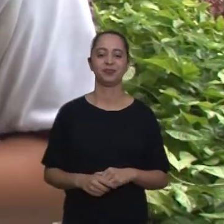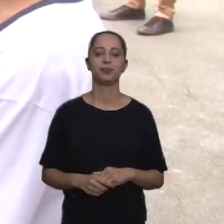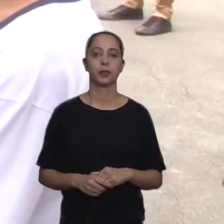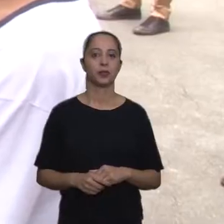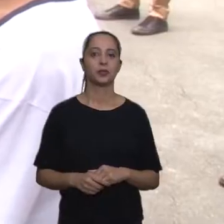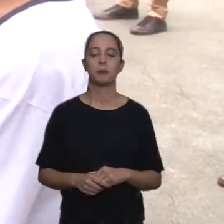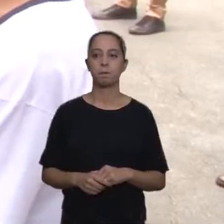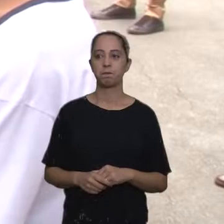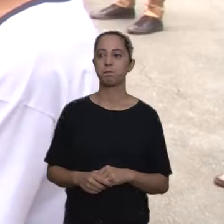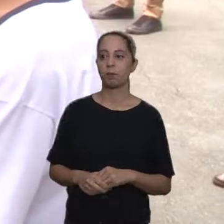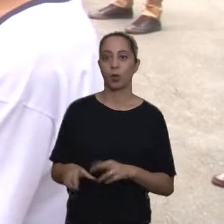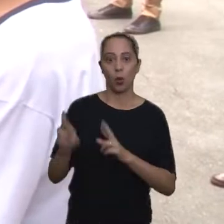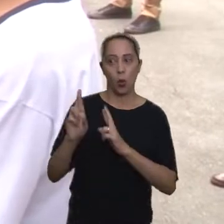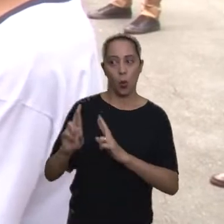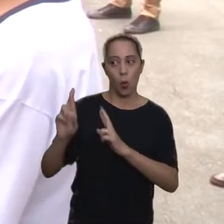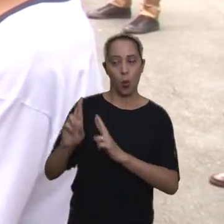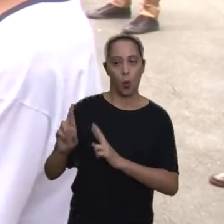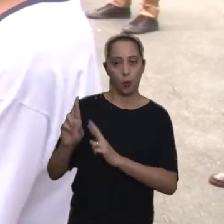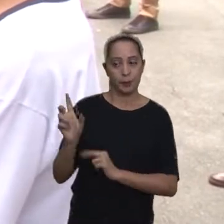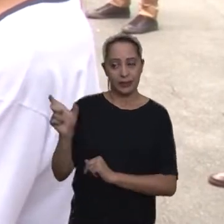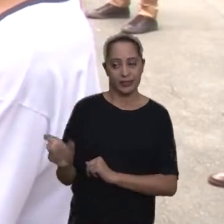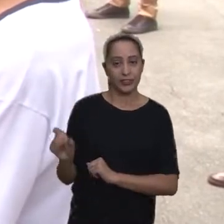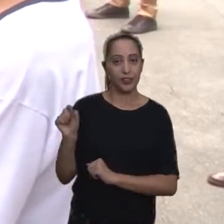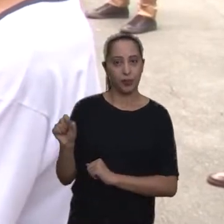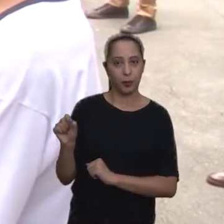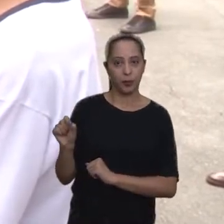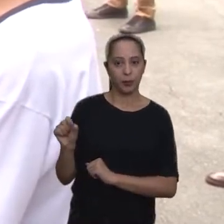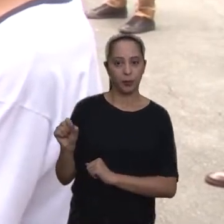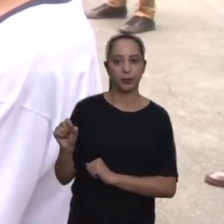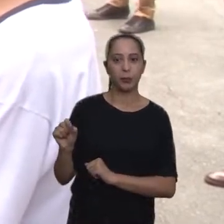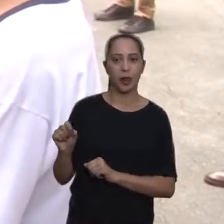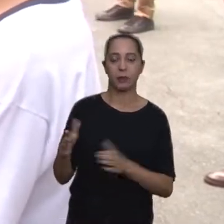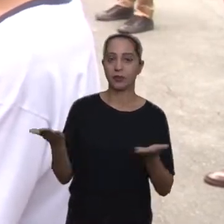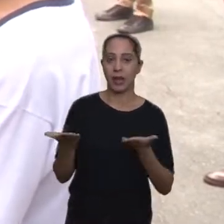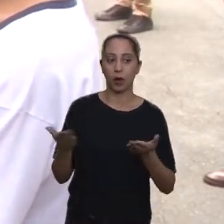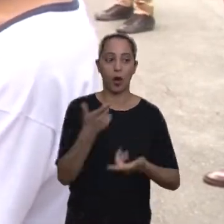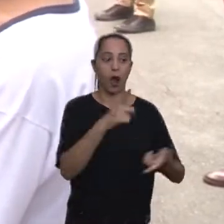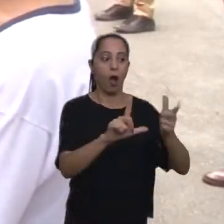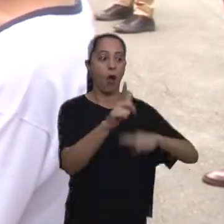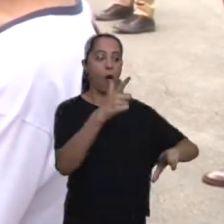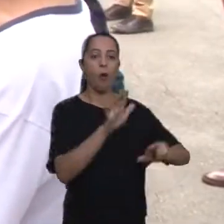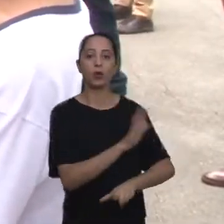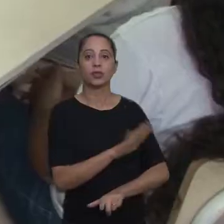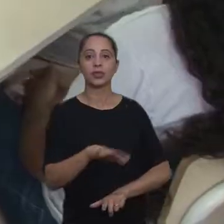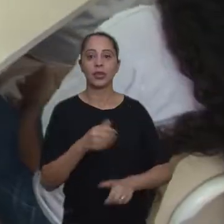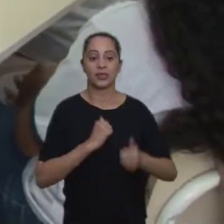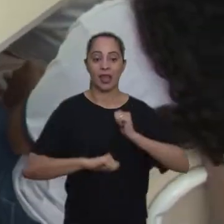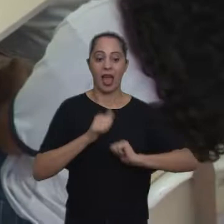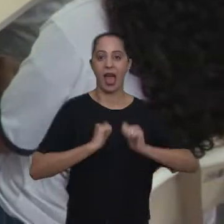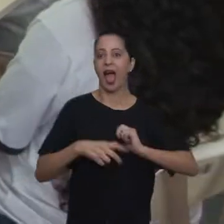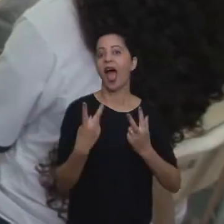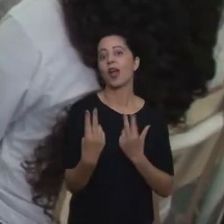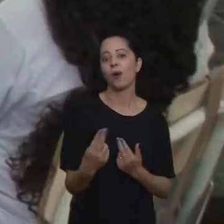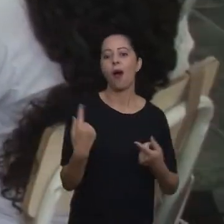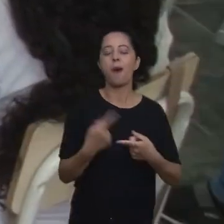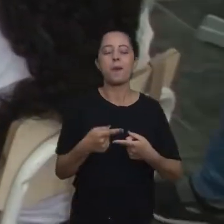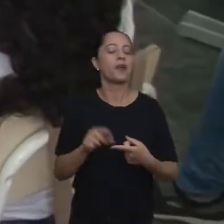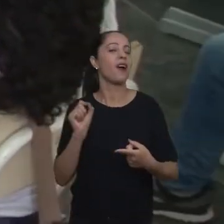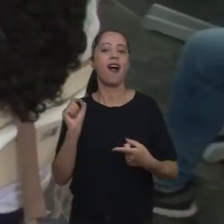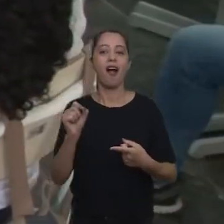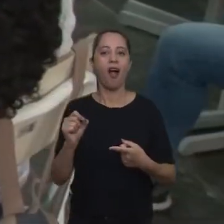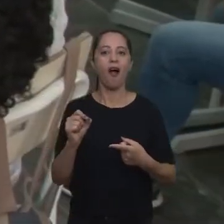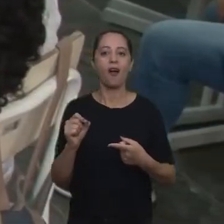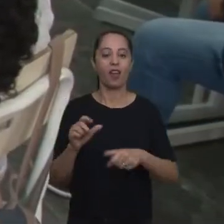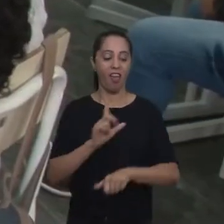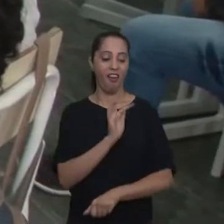né? Essa expectativa do Breno agora vai poder contagiar mais crianças e jovens. Isso porque a Fundaz ampliou o